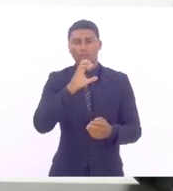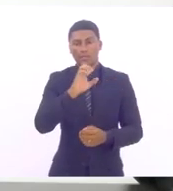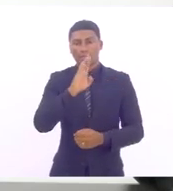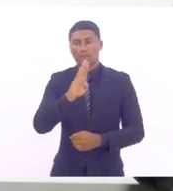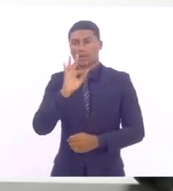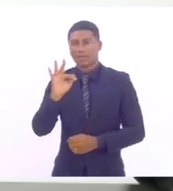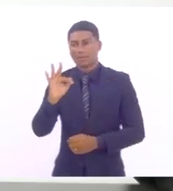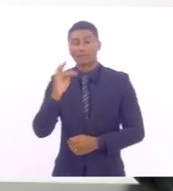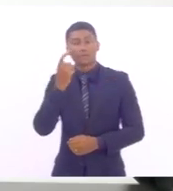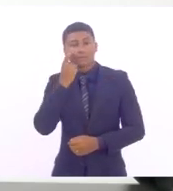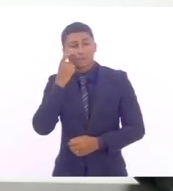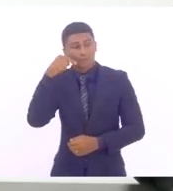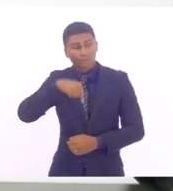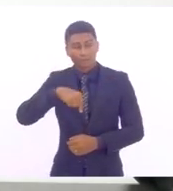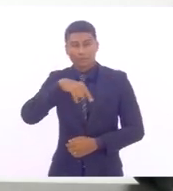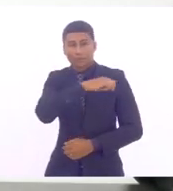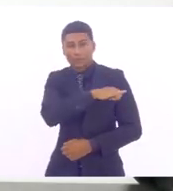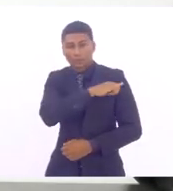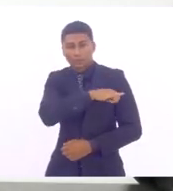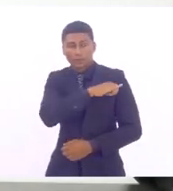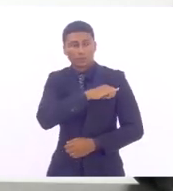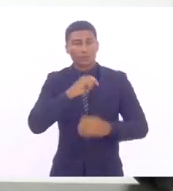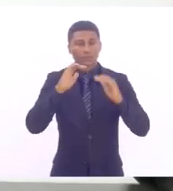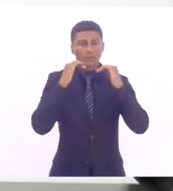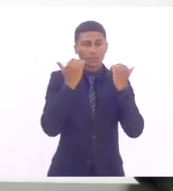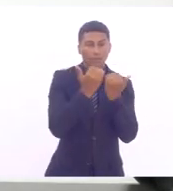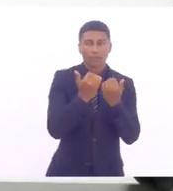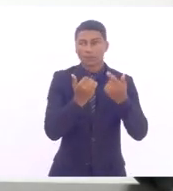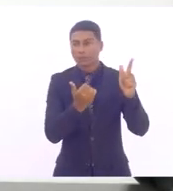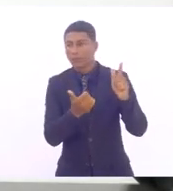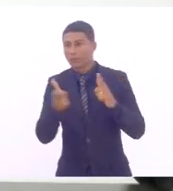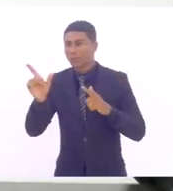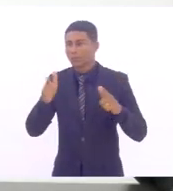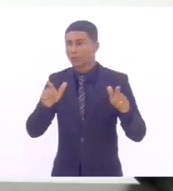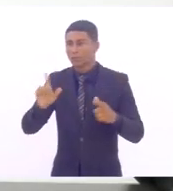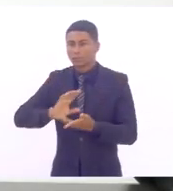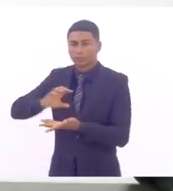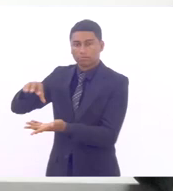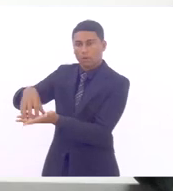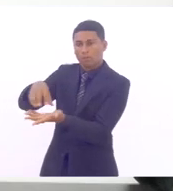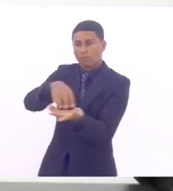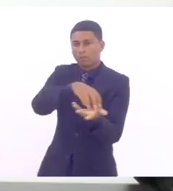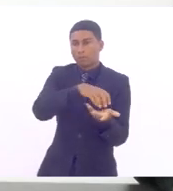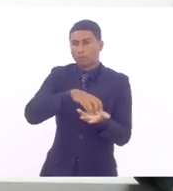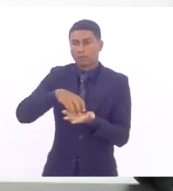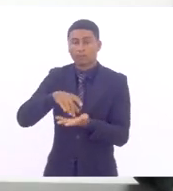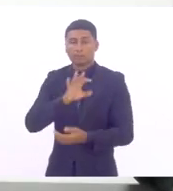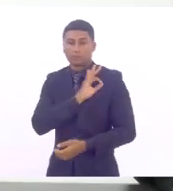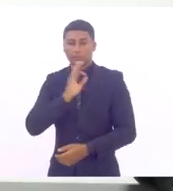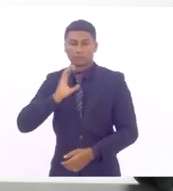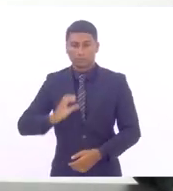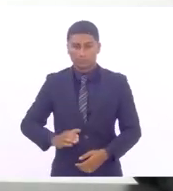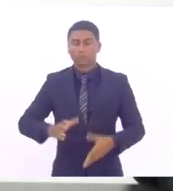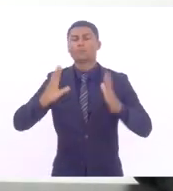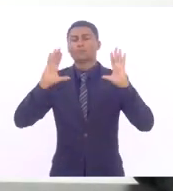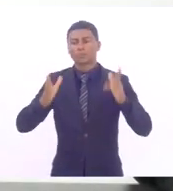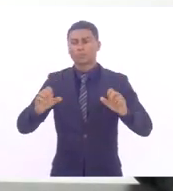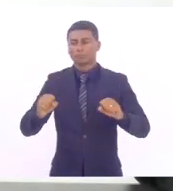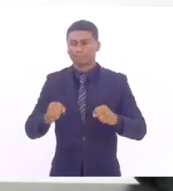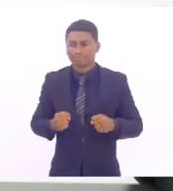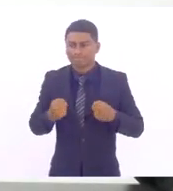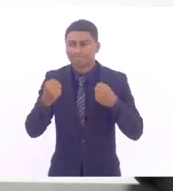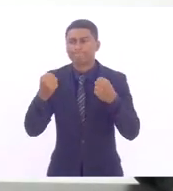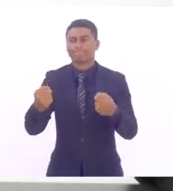outros estádios aqui do Rio de Janeiro. Então, essa é uma questão importante aqui da lei e a Polícia Civil já vem se preocupando em dar o atendimento